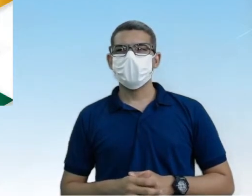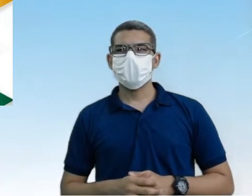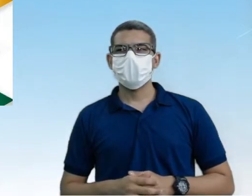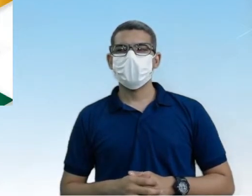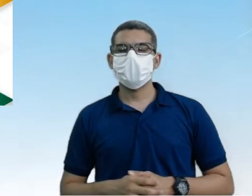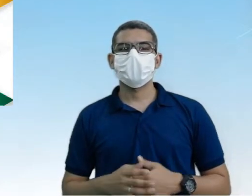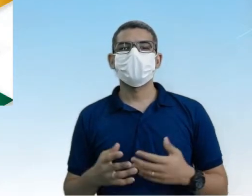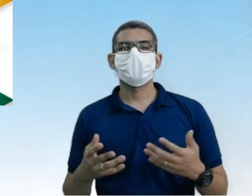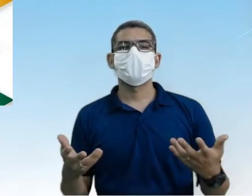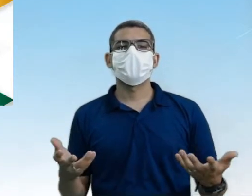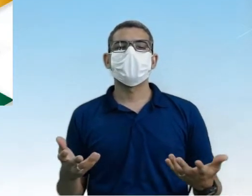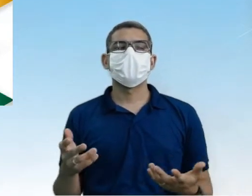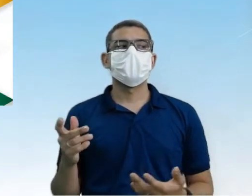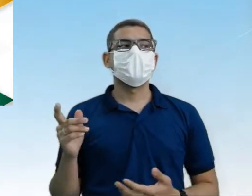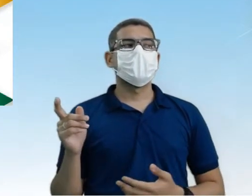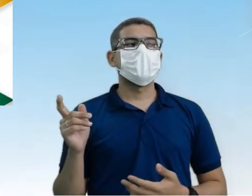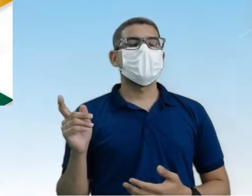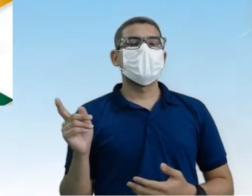que